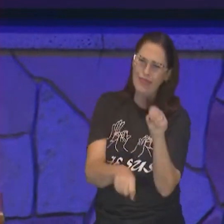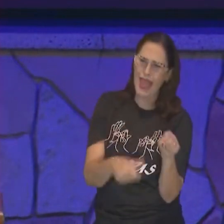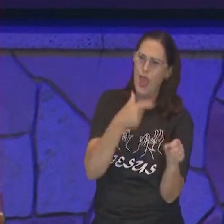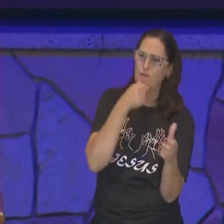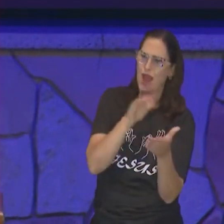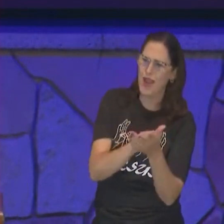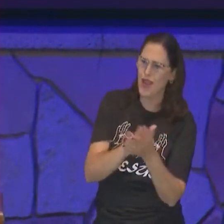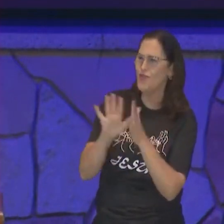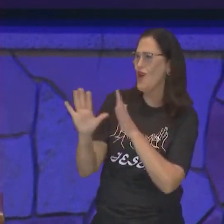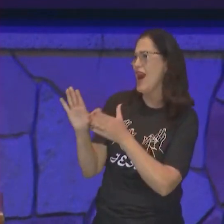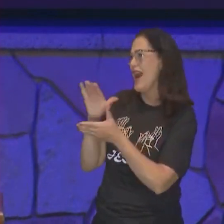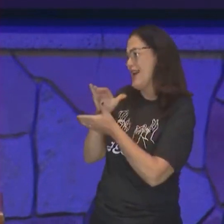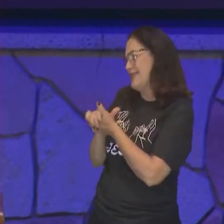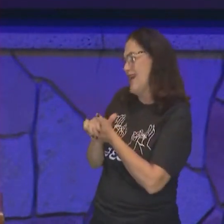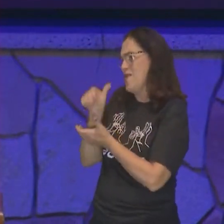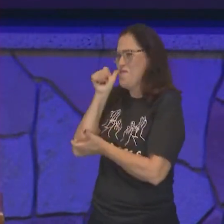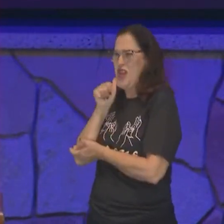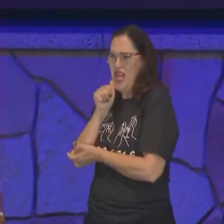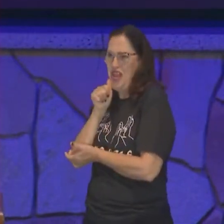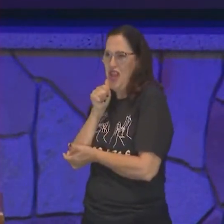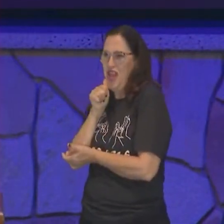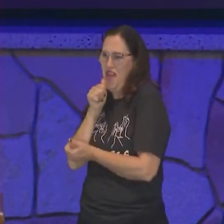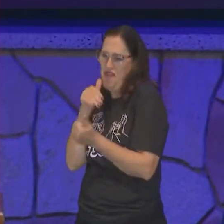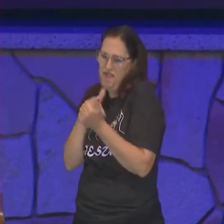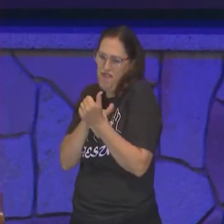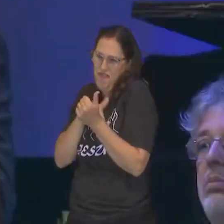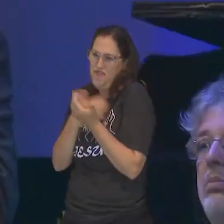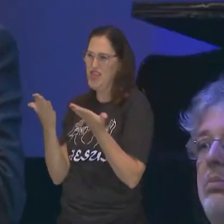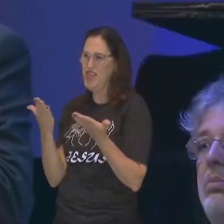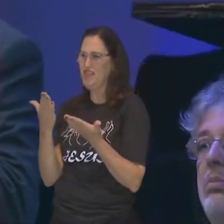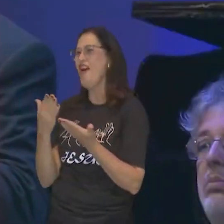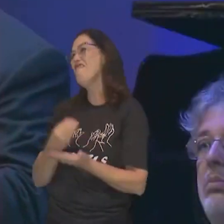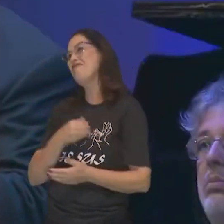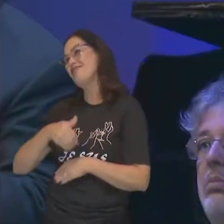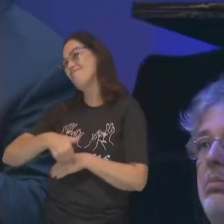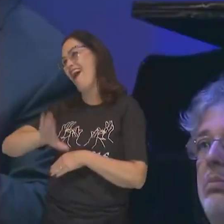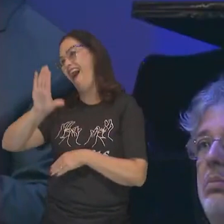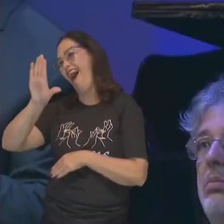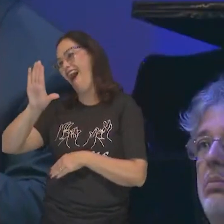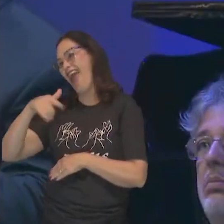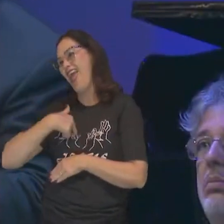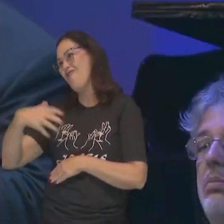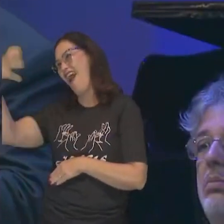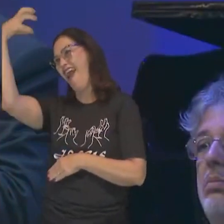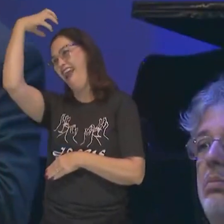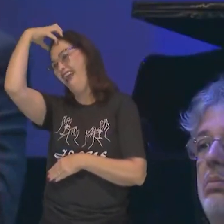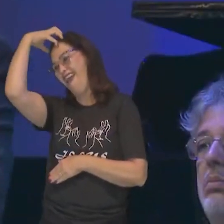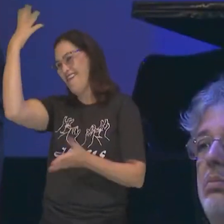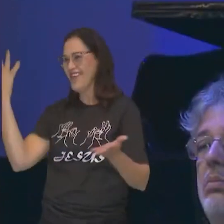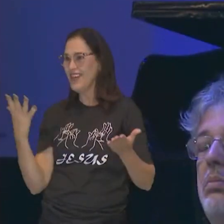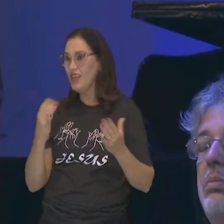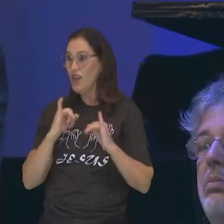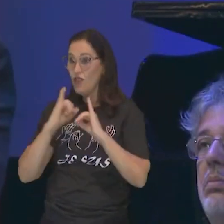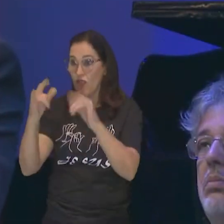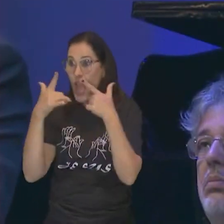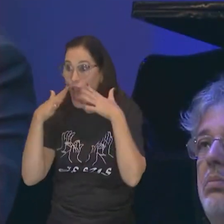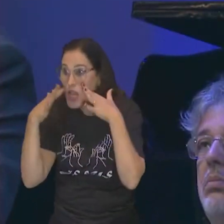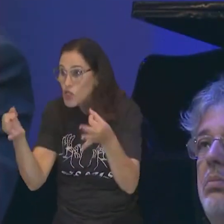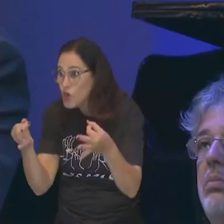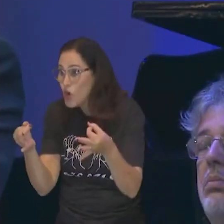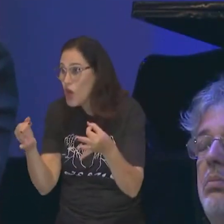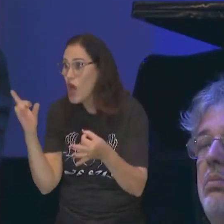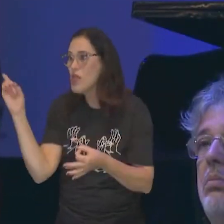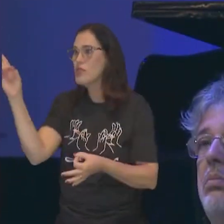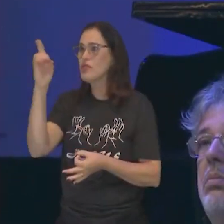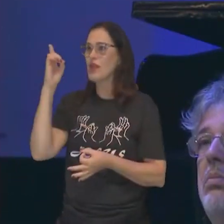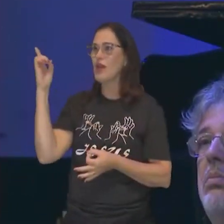com a mulher, ninguém ficou sabendo, vida que segue, afinal de contas eu sou rei. E ouçam isto, Davi colocou